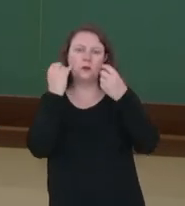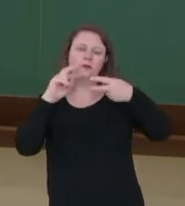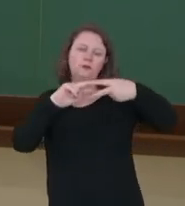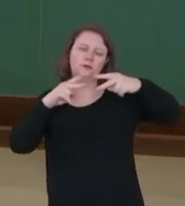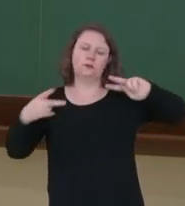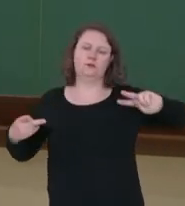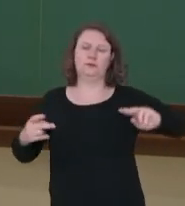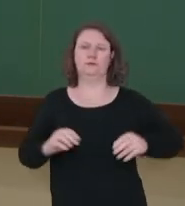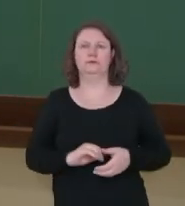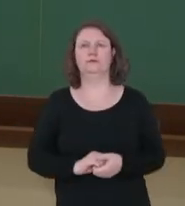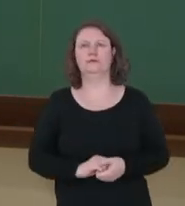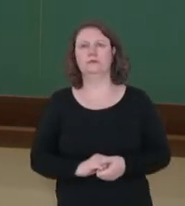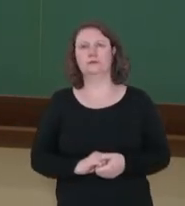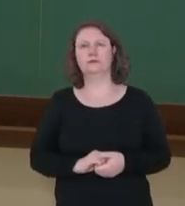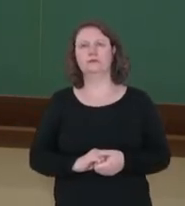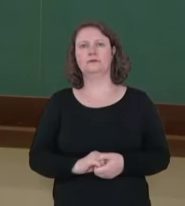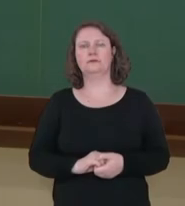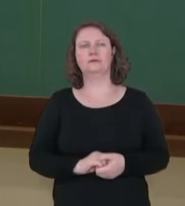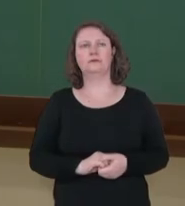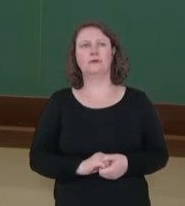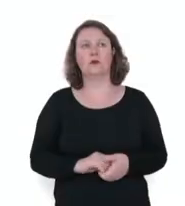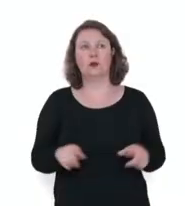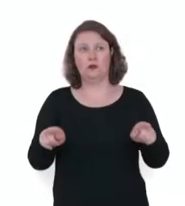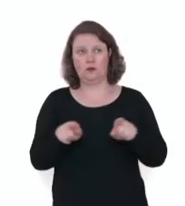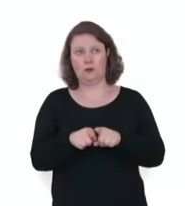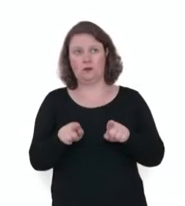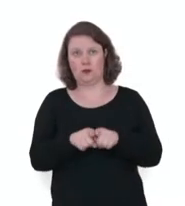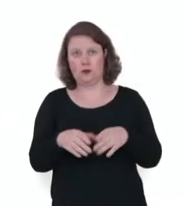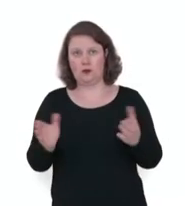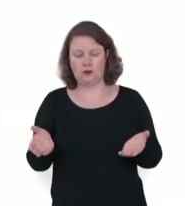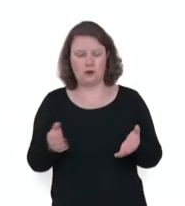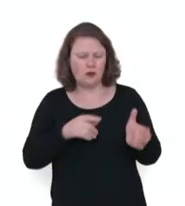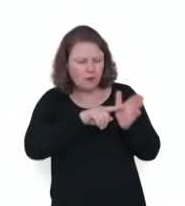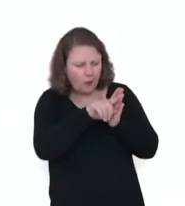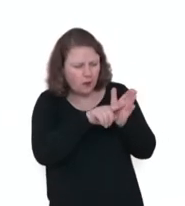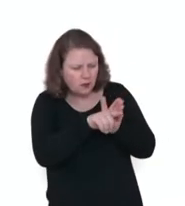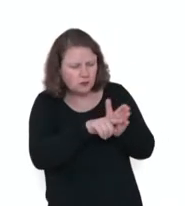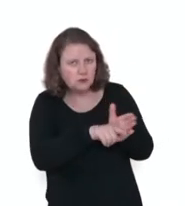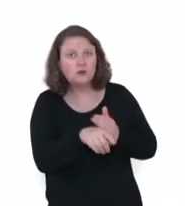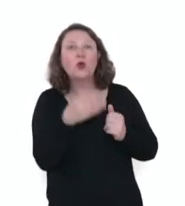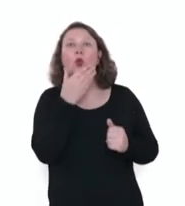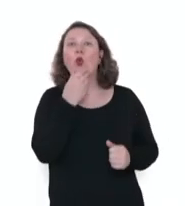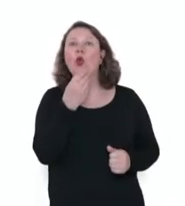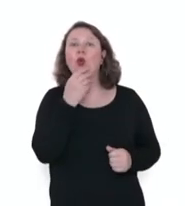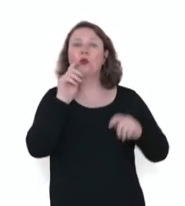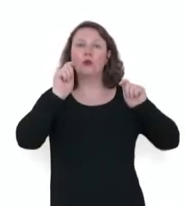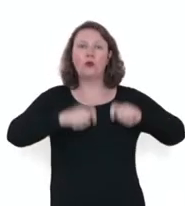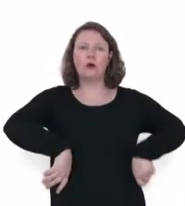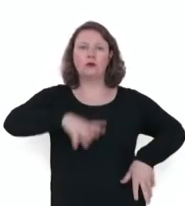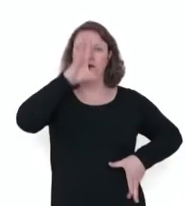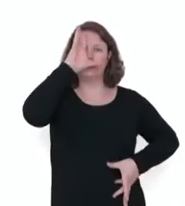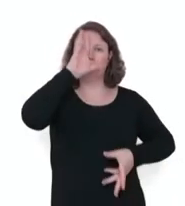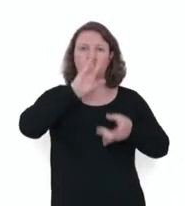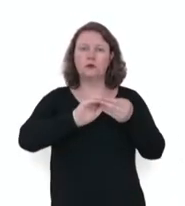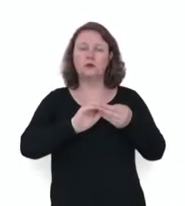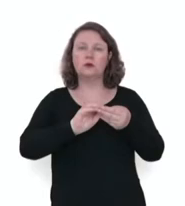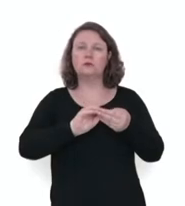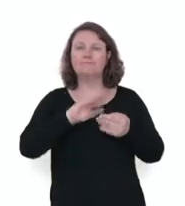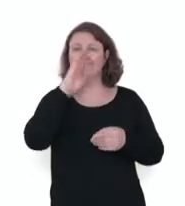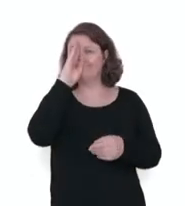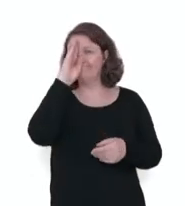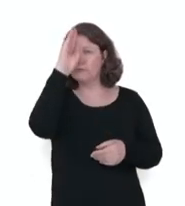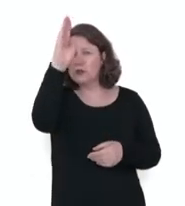Então, com base nos dados obtidos ali por Mendel, ele pôde, então, compreender melhor os princípios